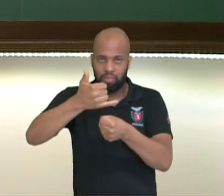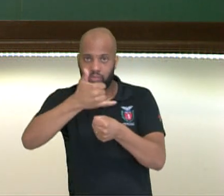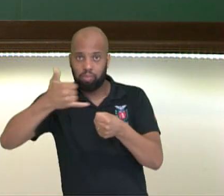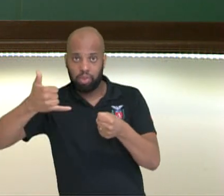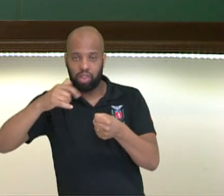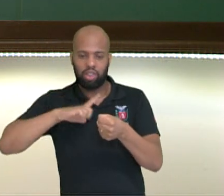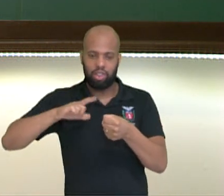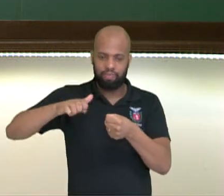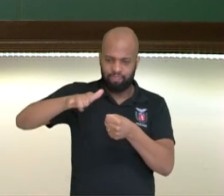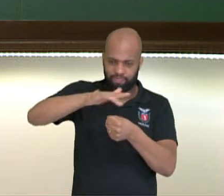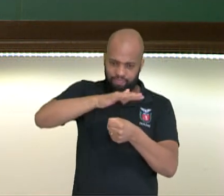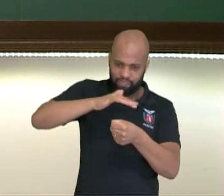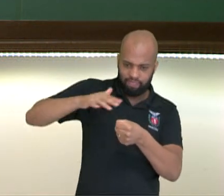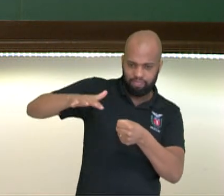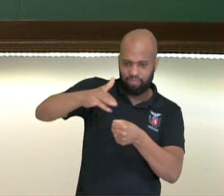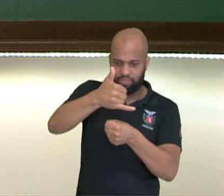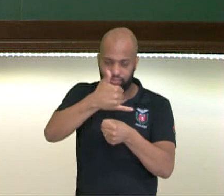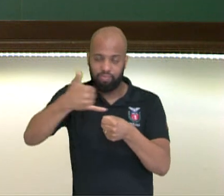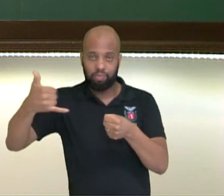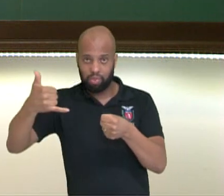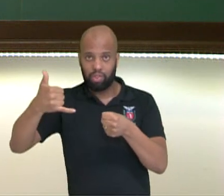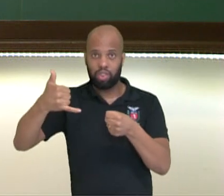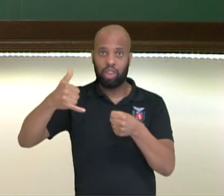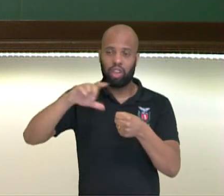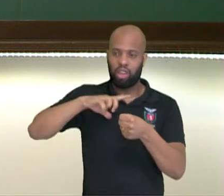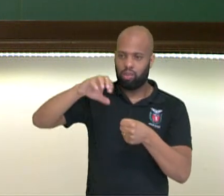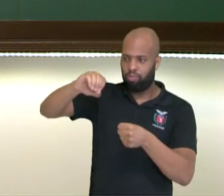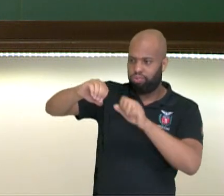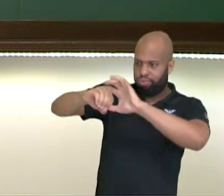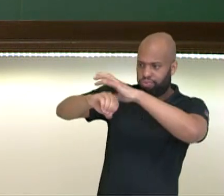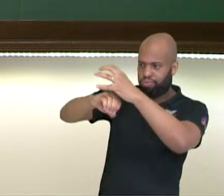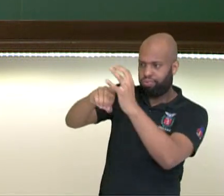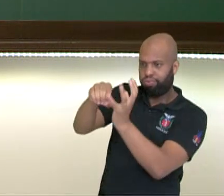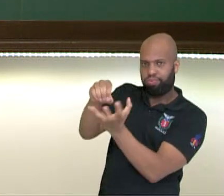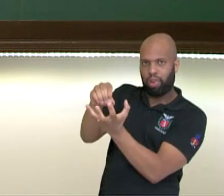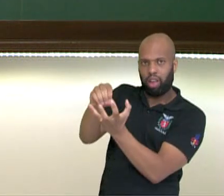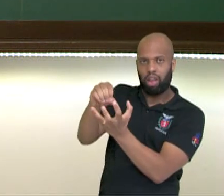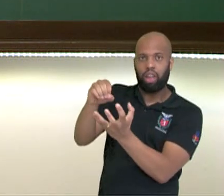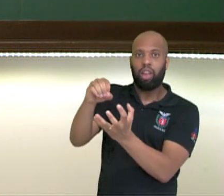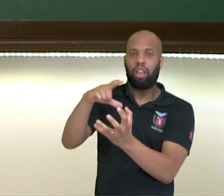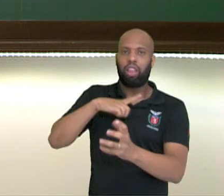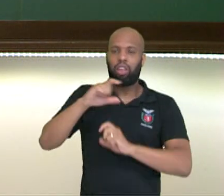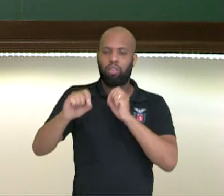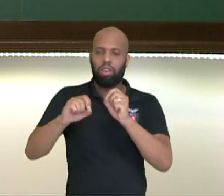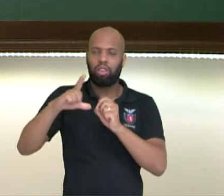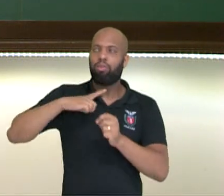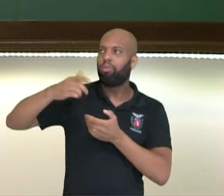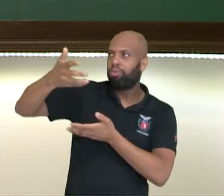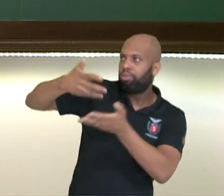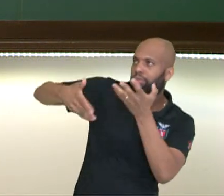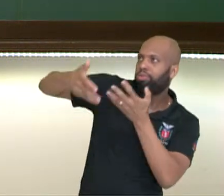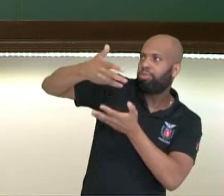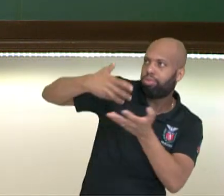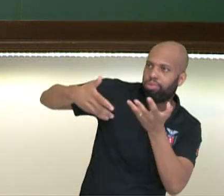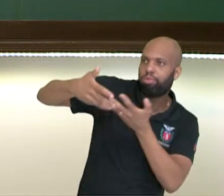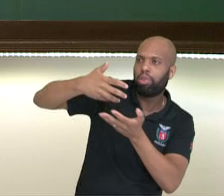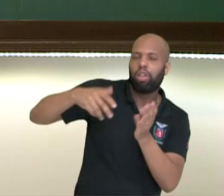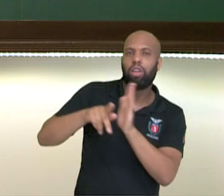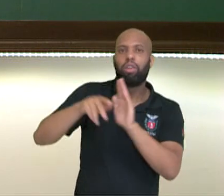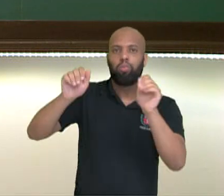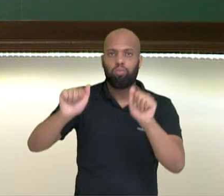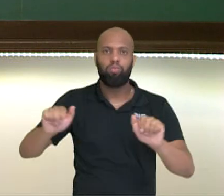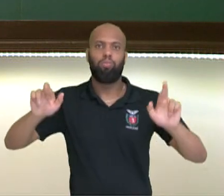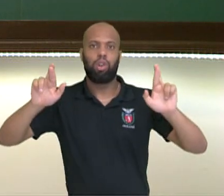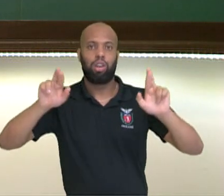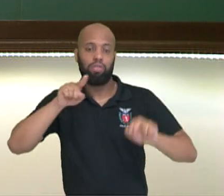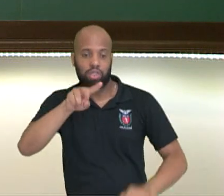tá? Isso faz com que as cargas ali tenham facilidade de se neutralizar com o ar, tá? Porque você só quer testar se o material